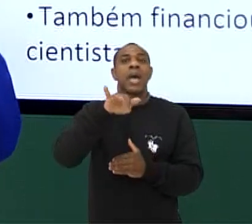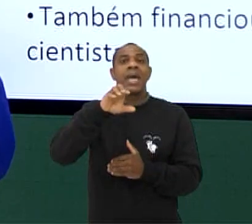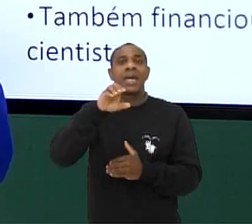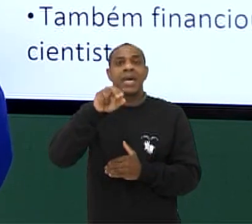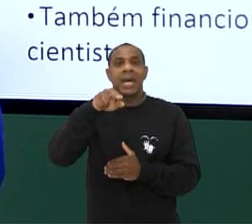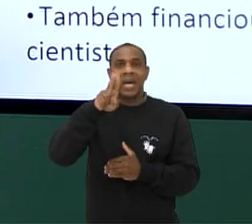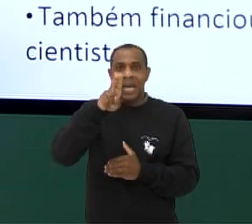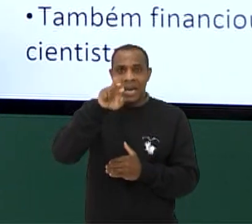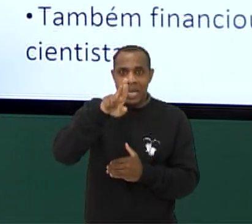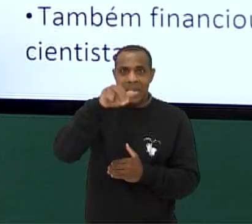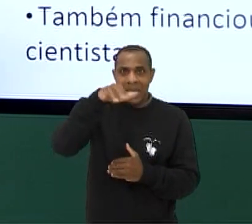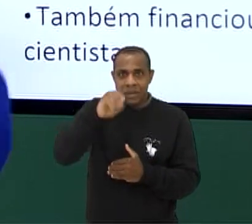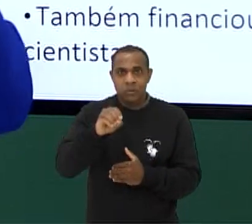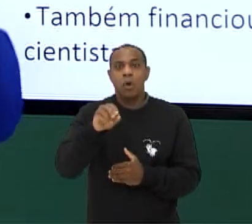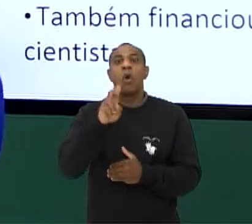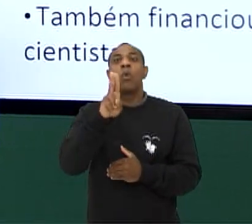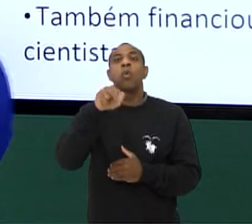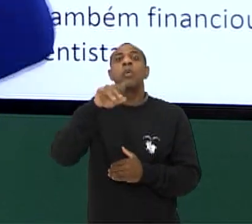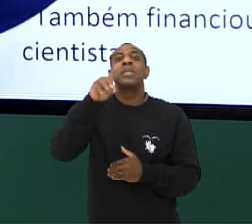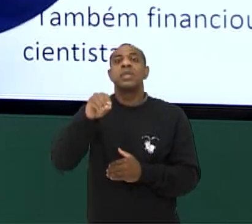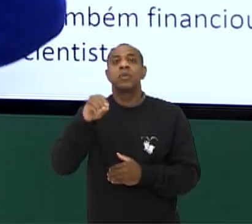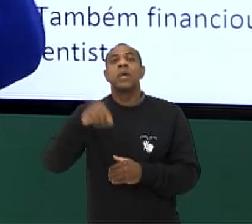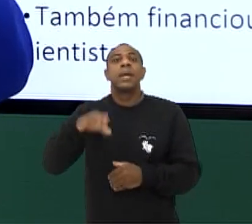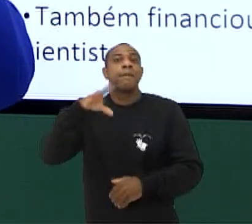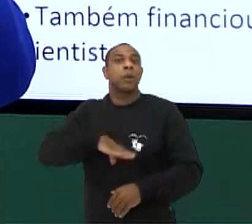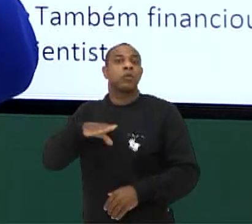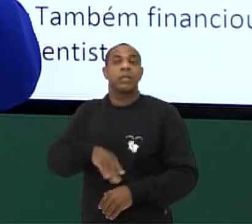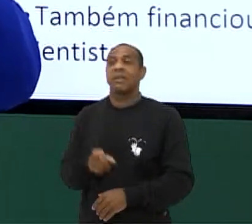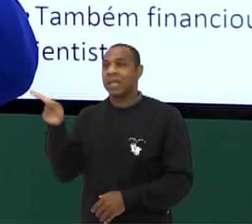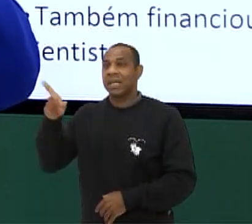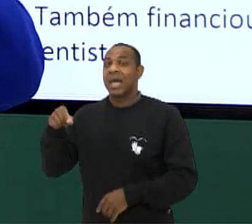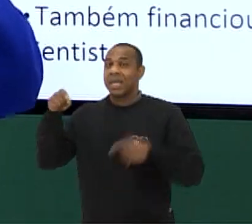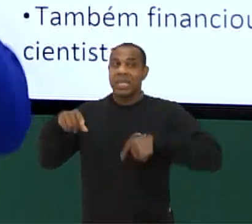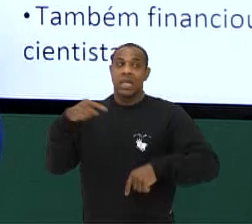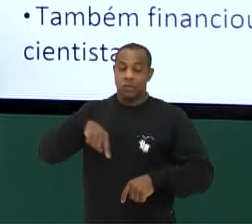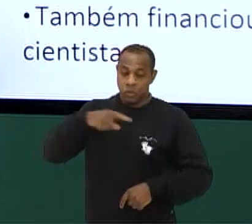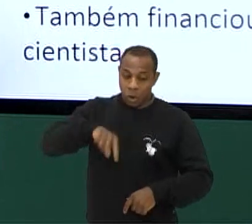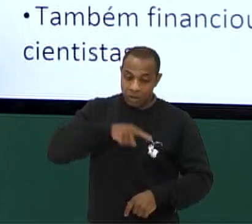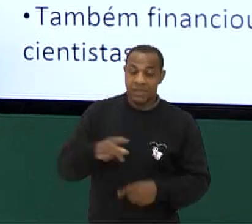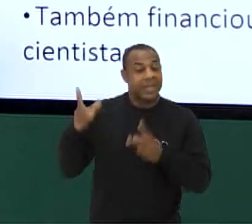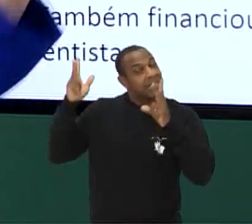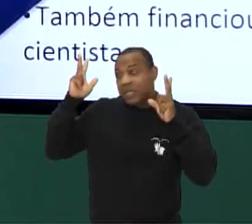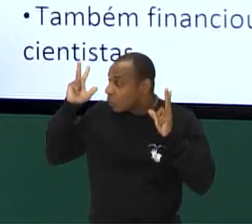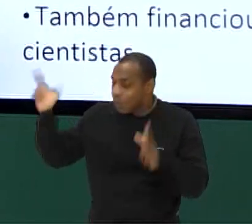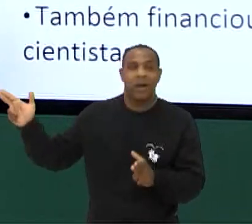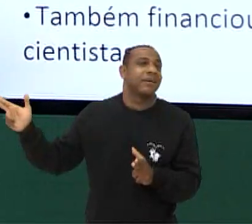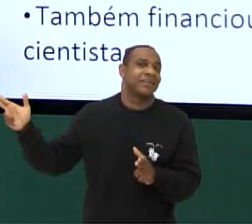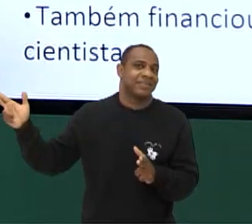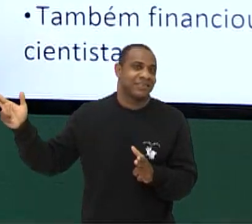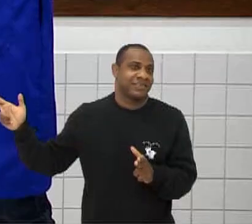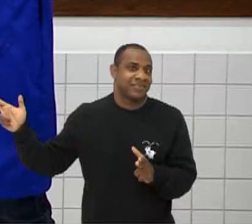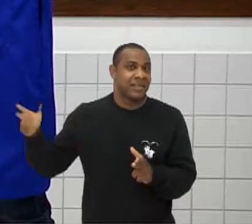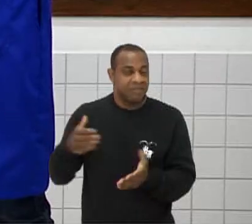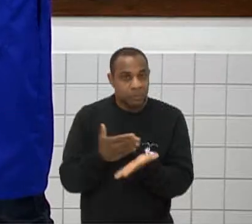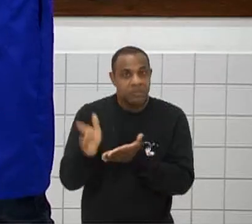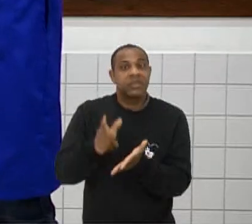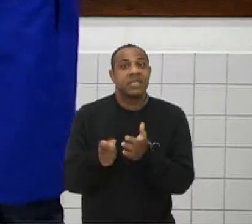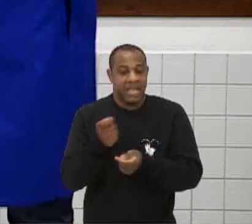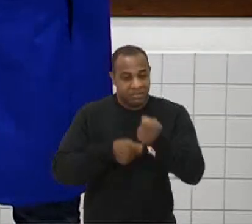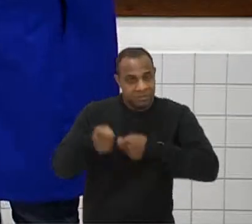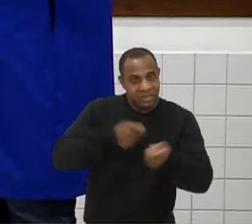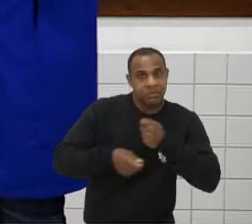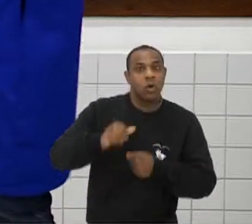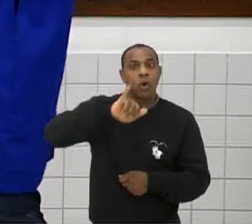ser elevado à condição de que nós e Portugal éramos iguais a partir de então. Isso vai ocorrer aqui na administração joanina. Mas